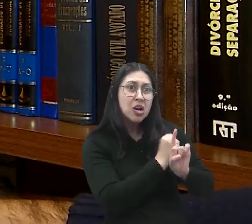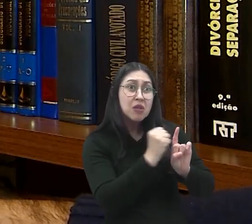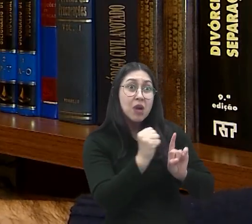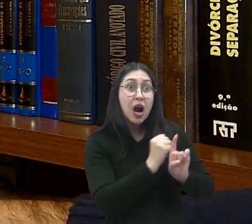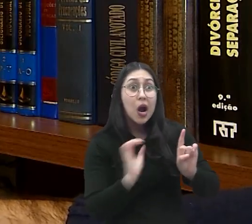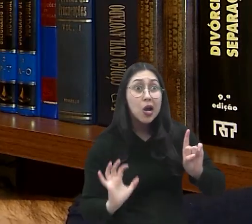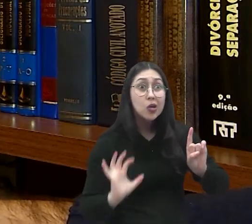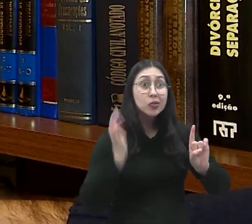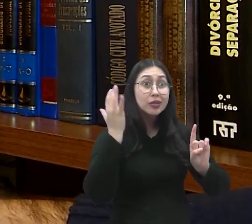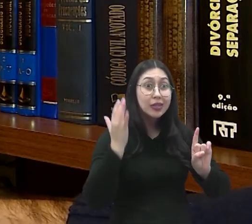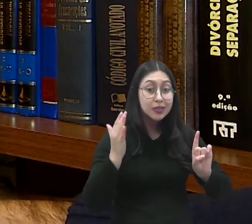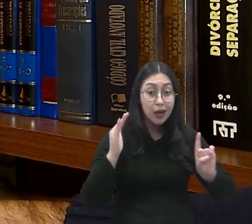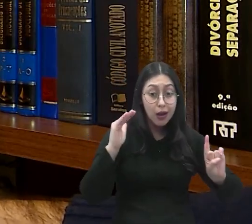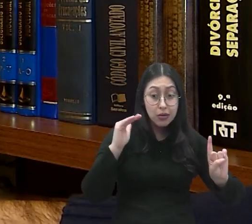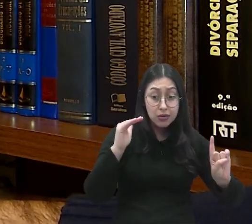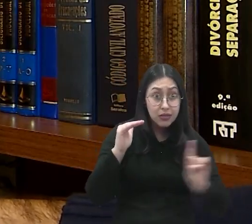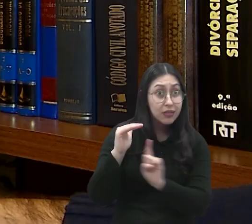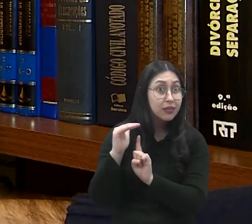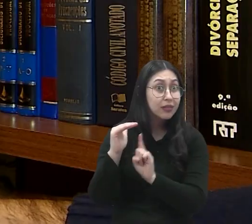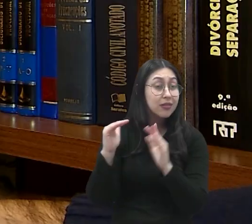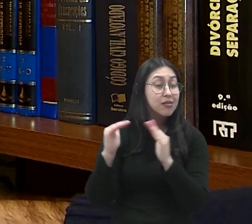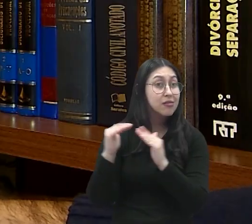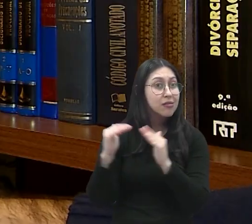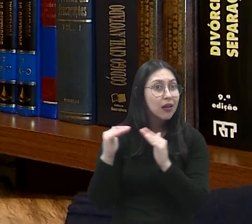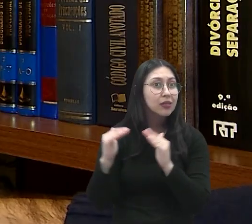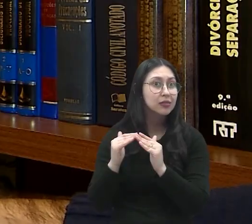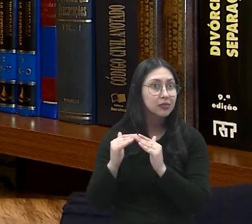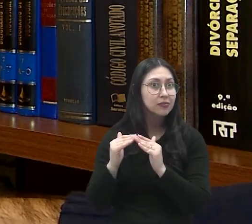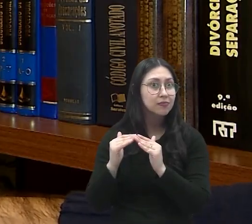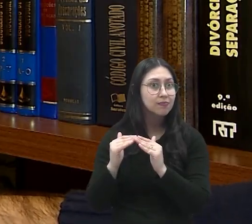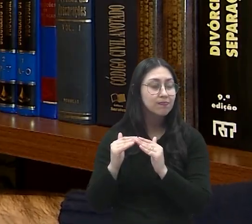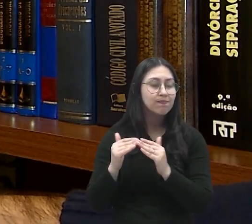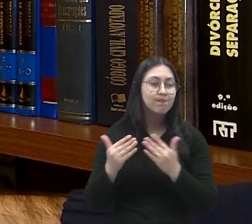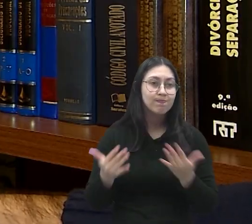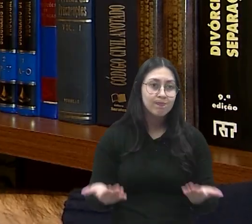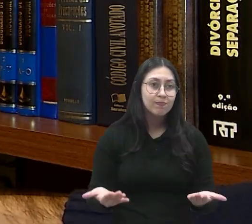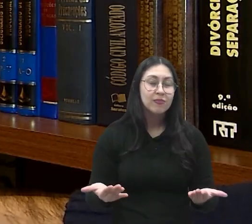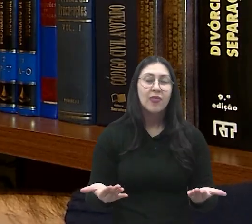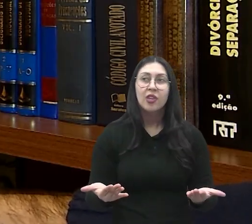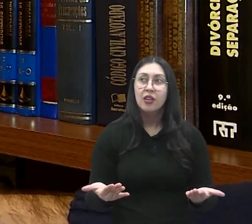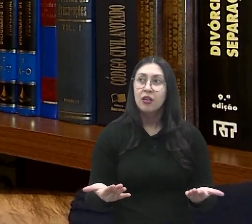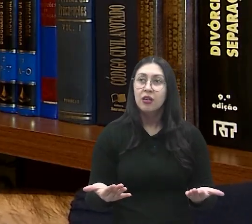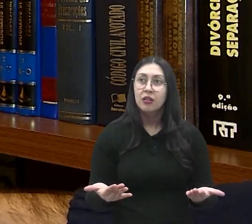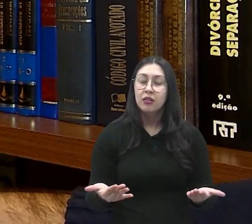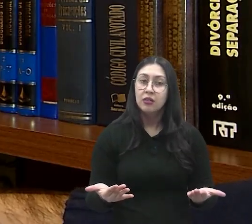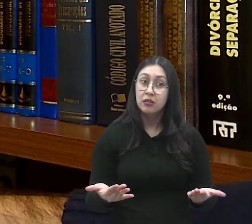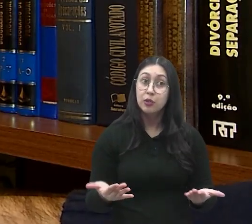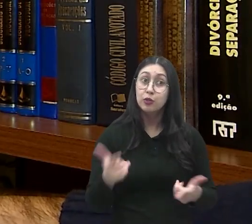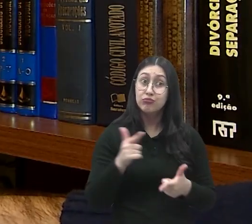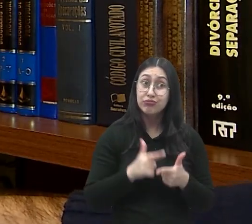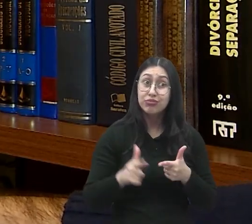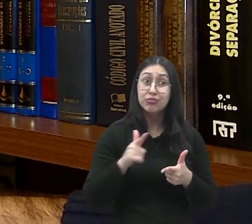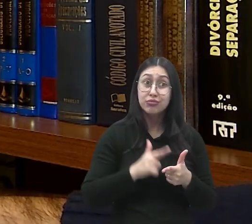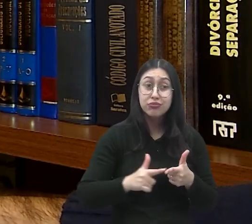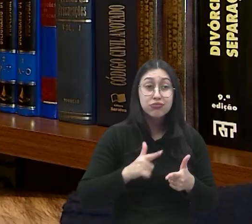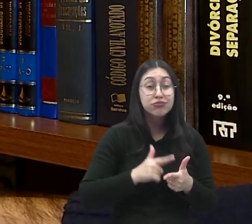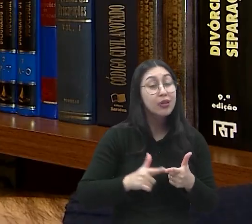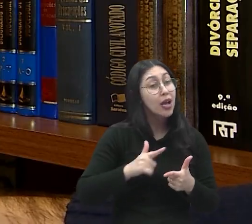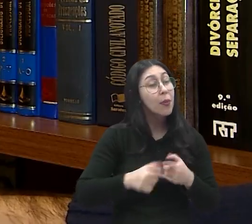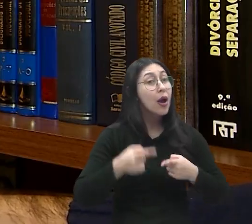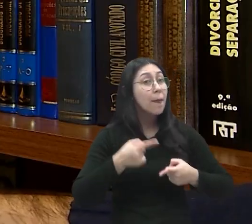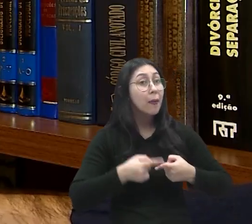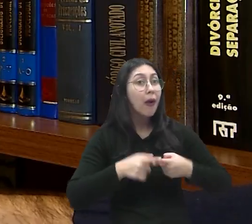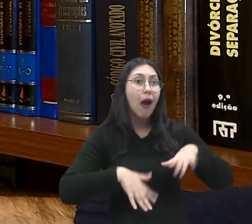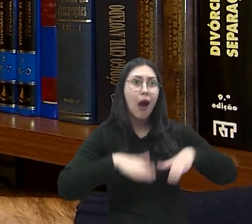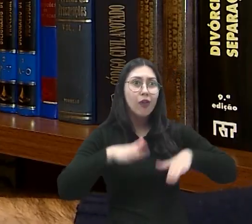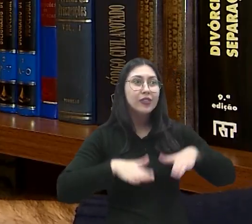agressões acontecem dentro da residência da pessoa idosa. Então, isso tudo traz uma certa situação onde,